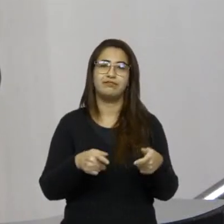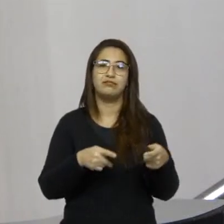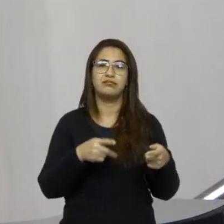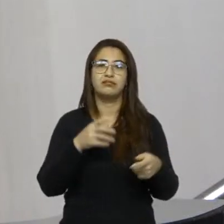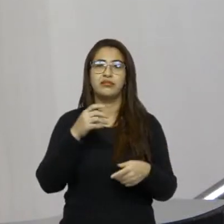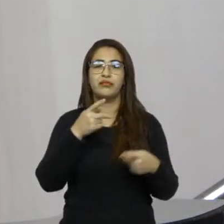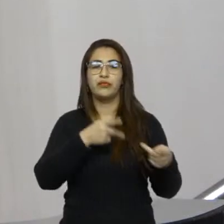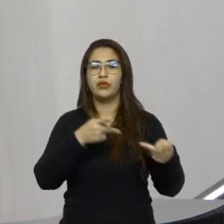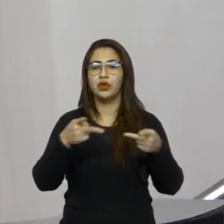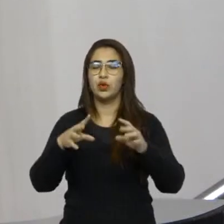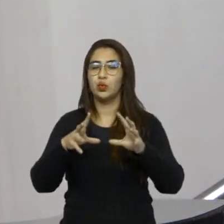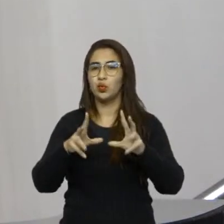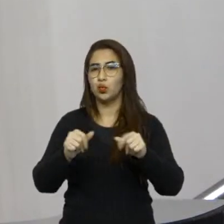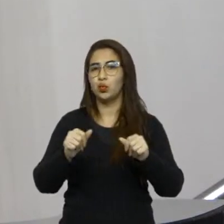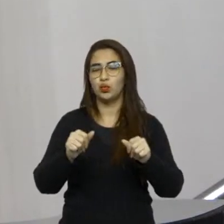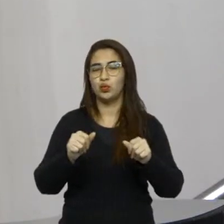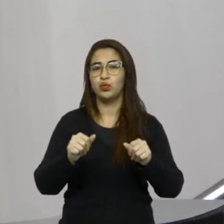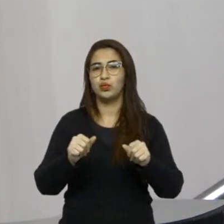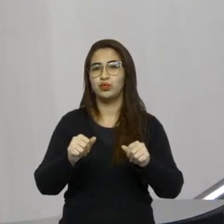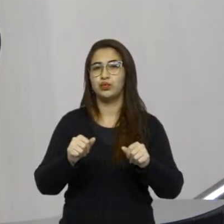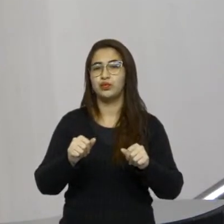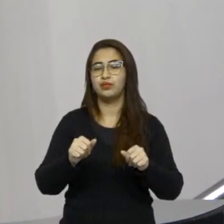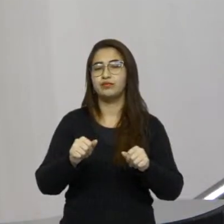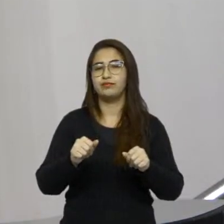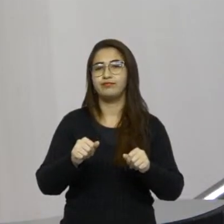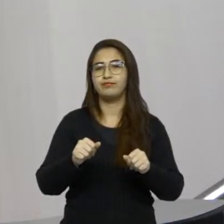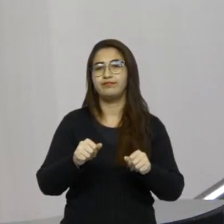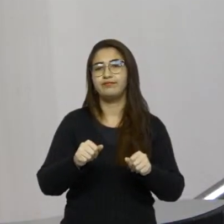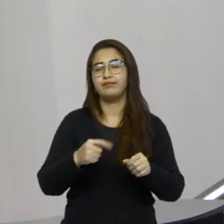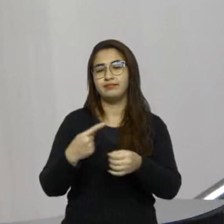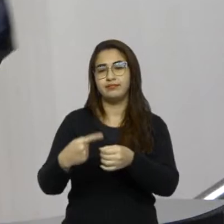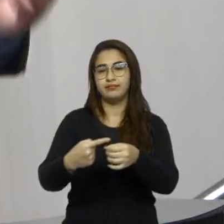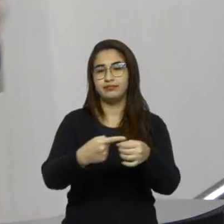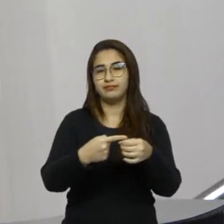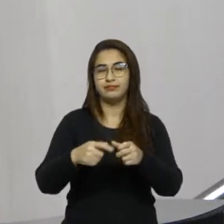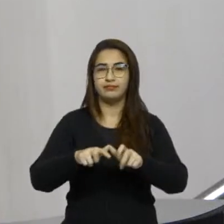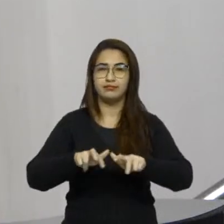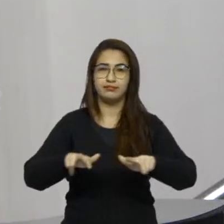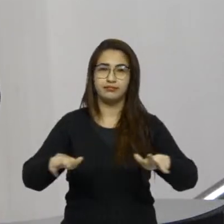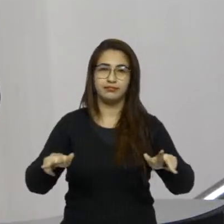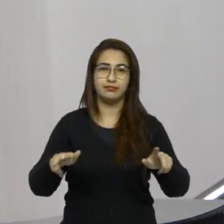de comunidades, de cidades possíveis, nos colocando à disposição. Nos colocando à